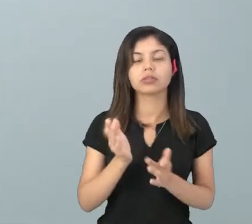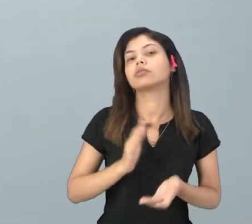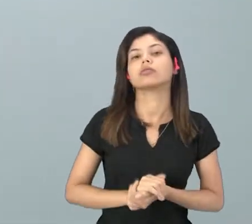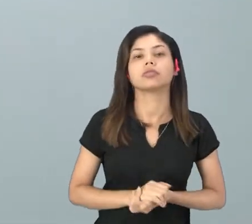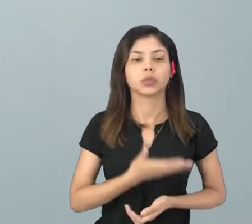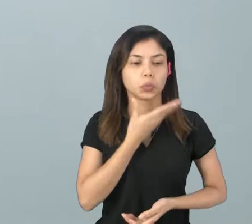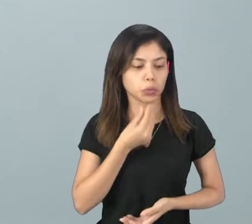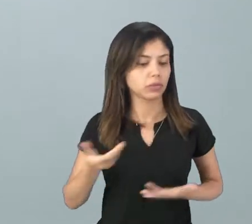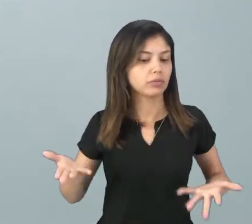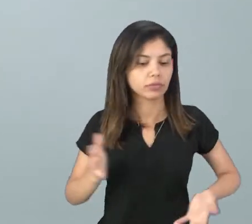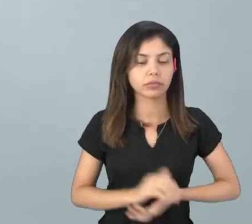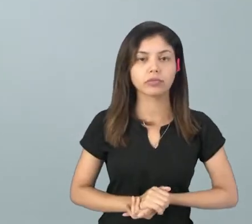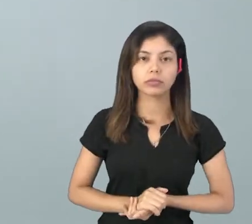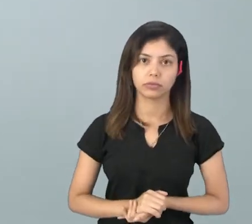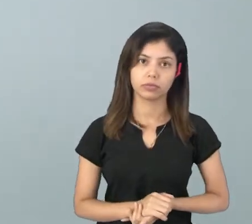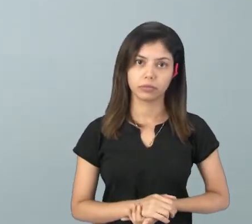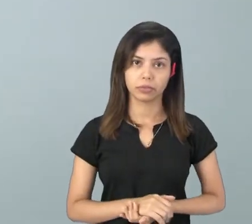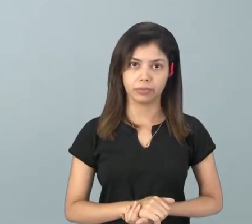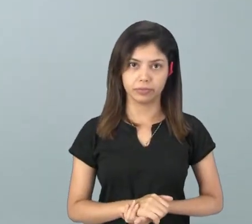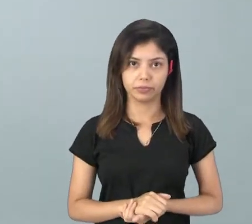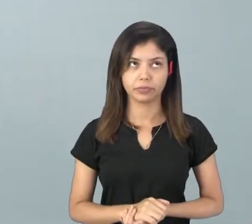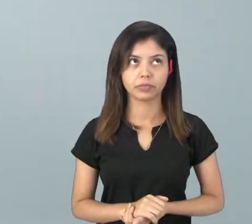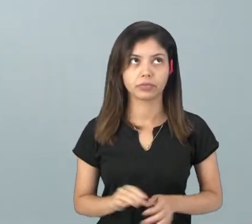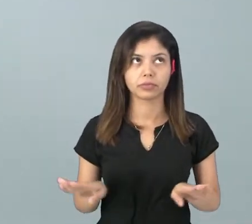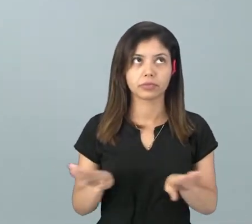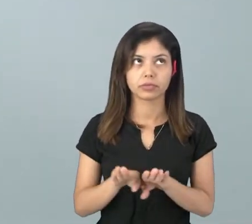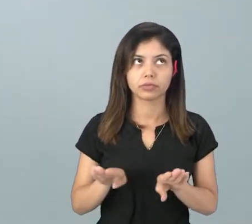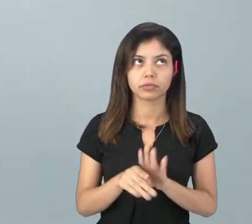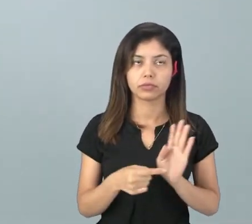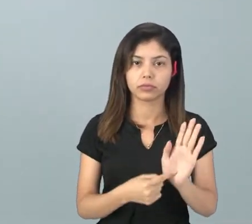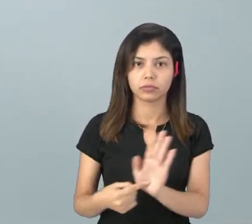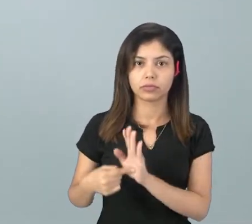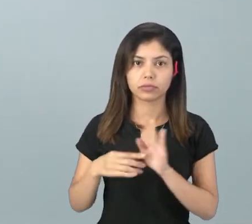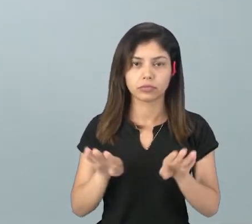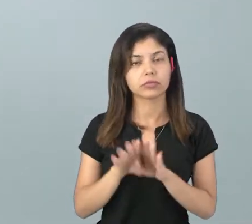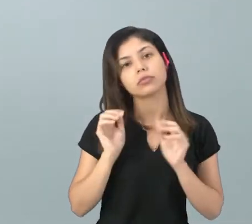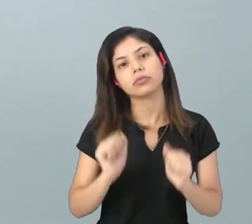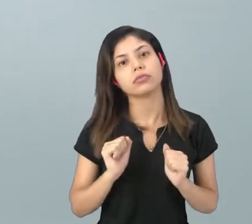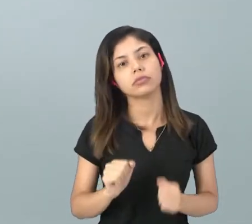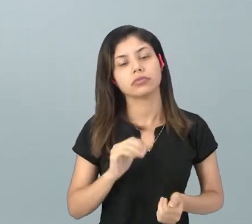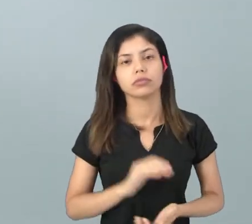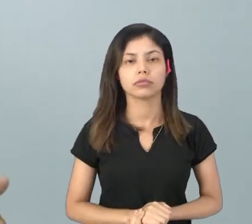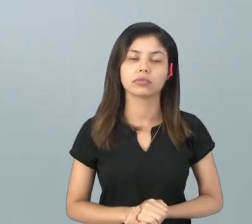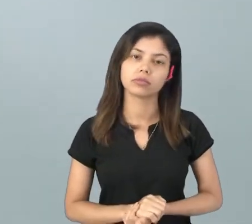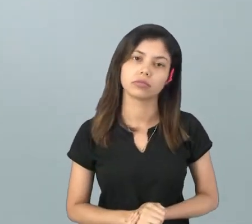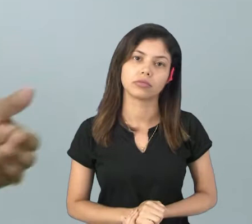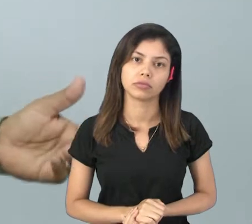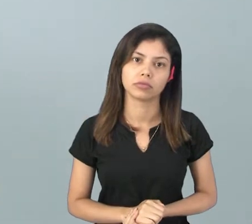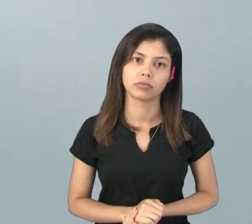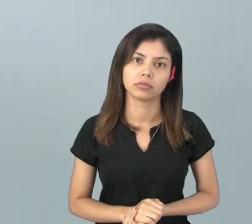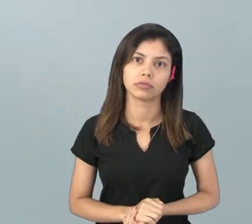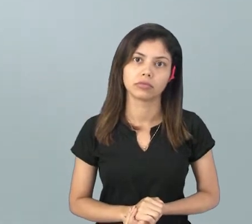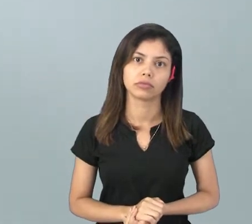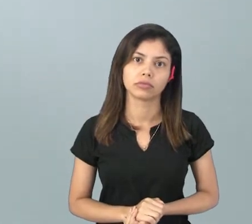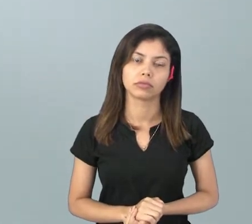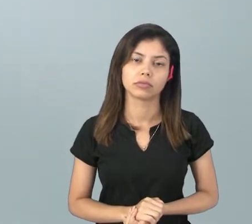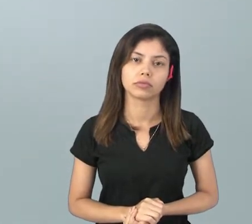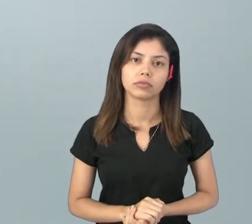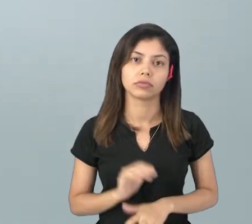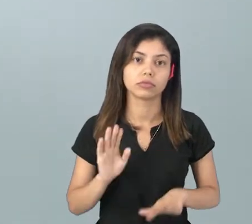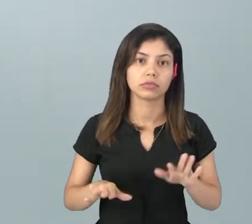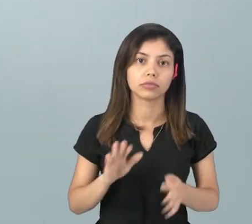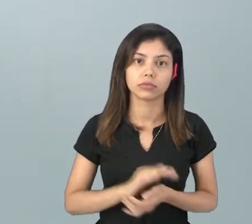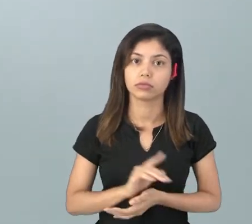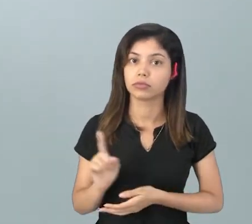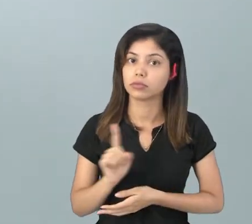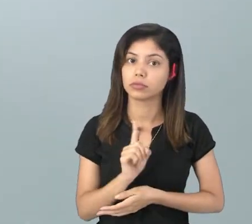ser religioso, né? Ali um líder religioso, poderoso, né? Podia ter autonomia de mandar os anjos colher. E aí